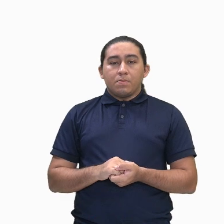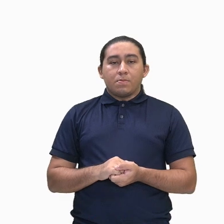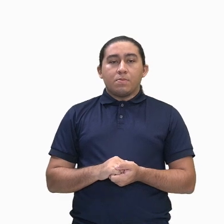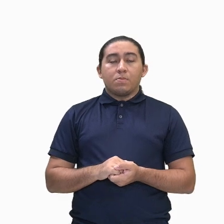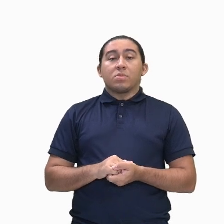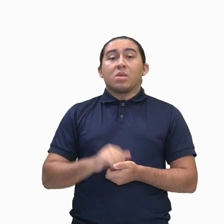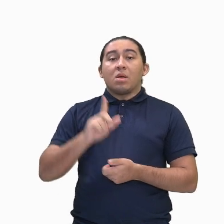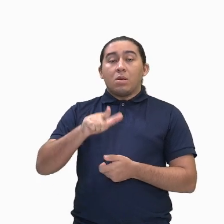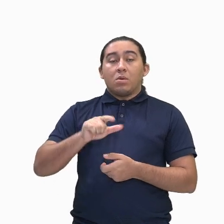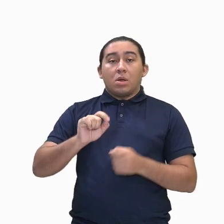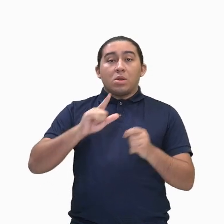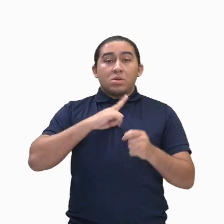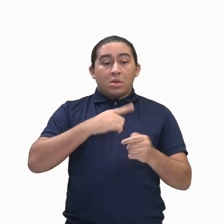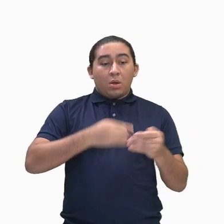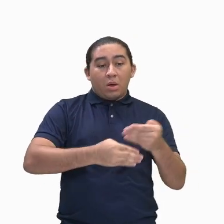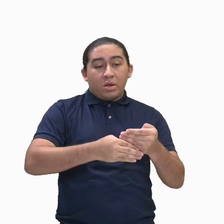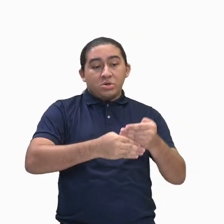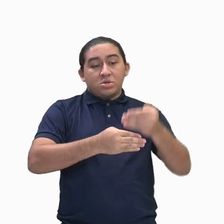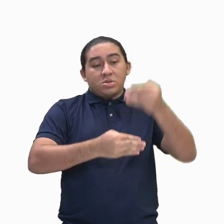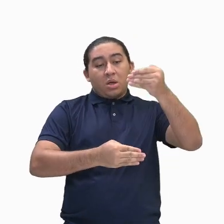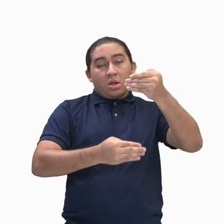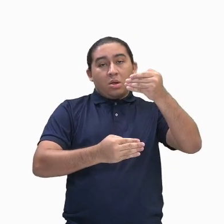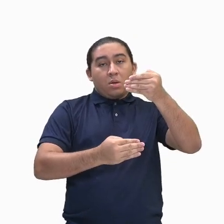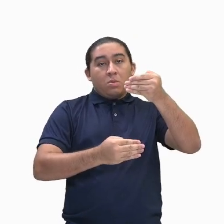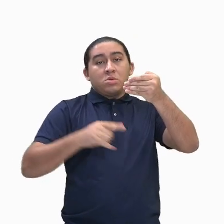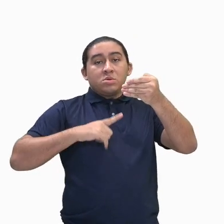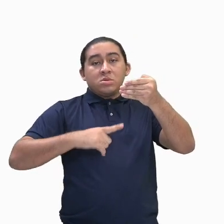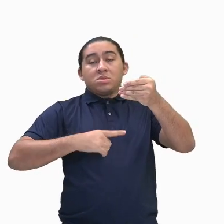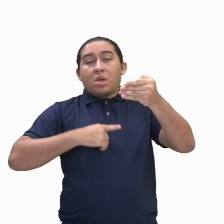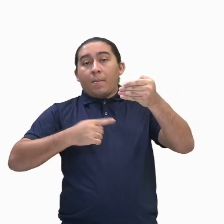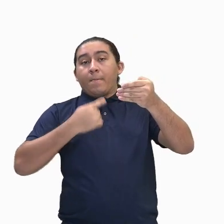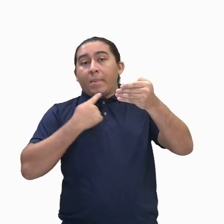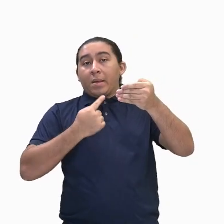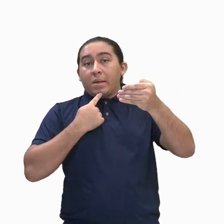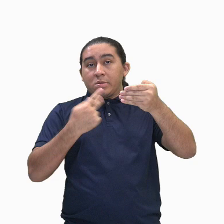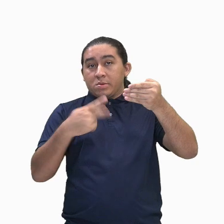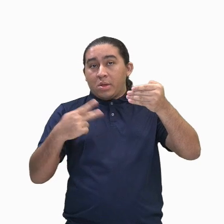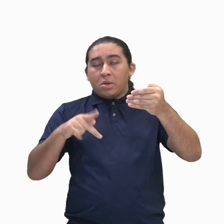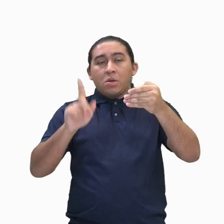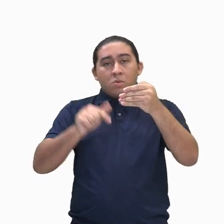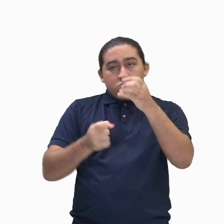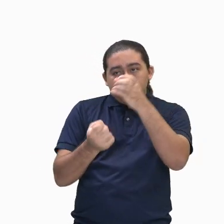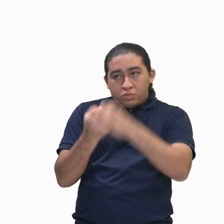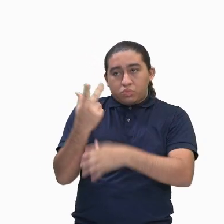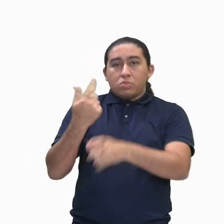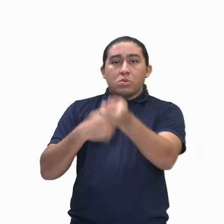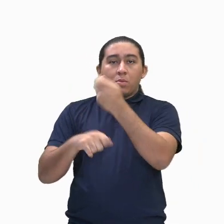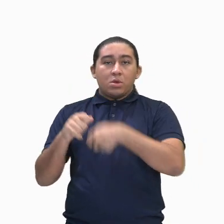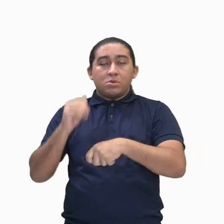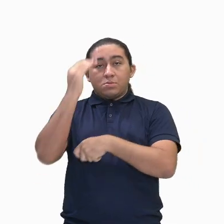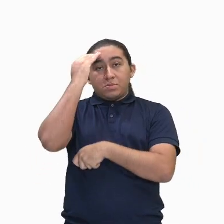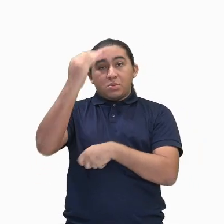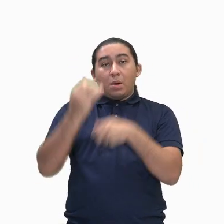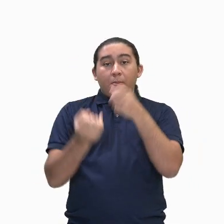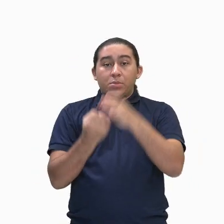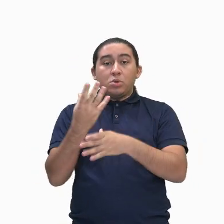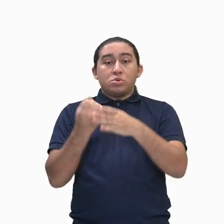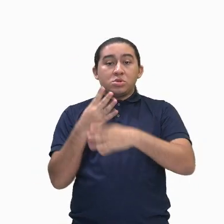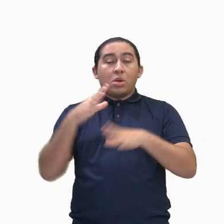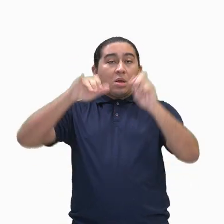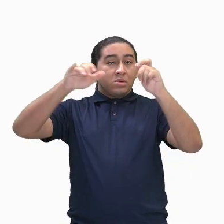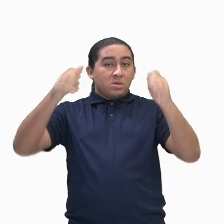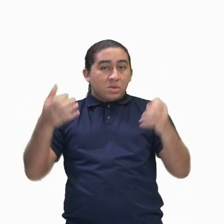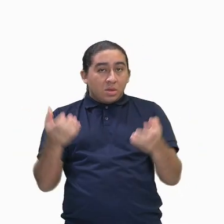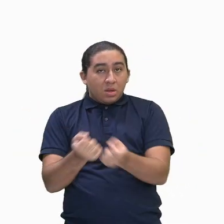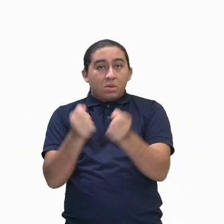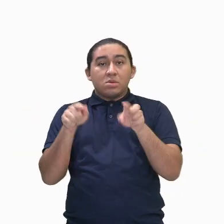o castelo, mas agora são as novas cidades ressurgidas a partir do comércio, tornaram-se centros de produção artesanal e